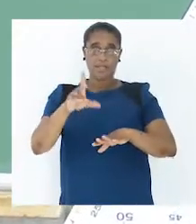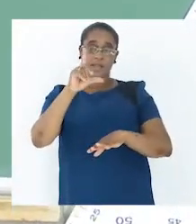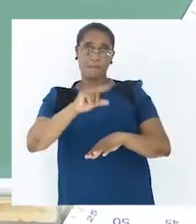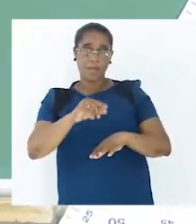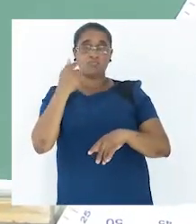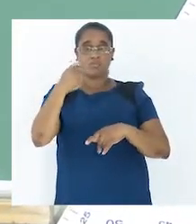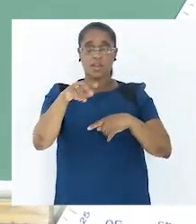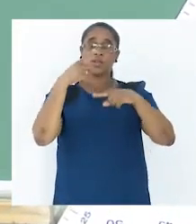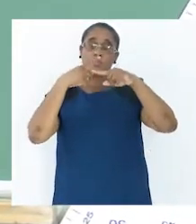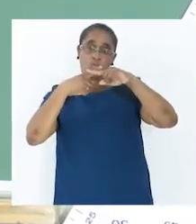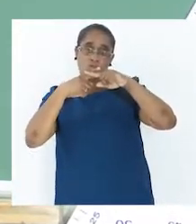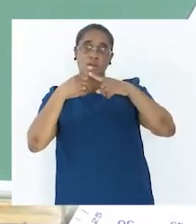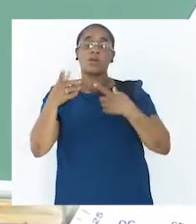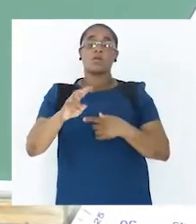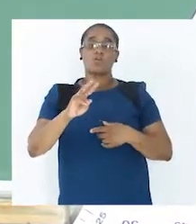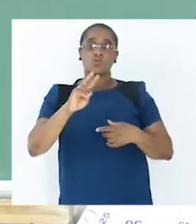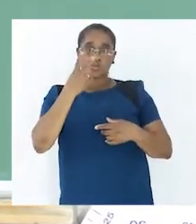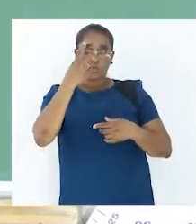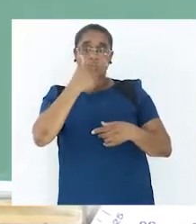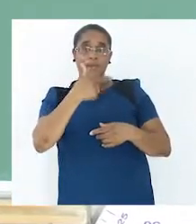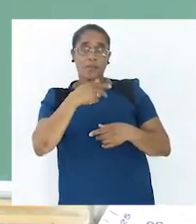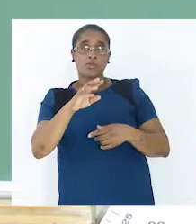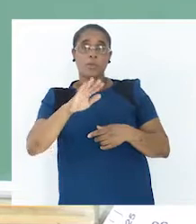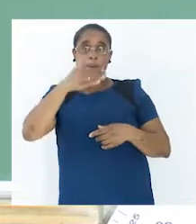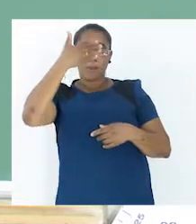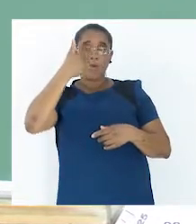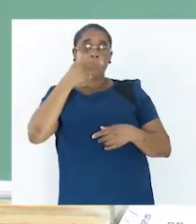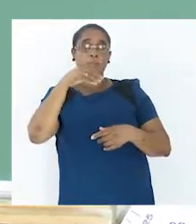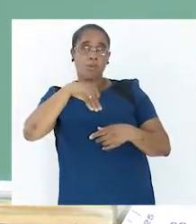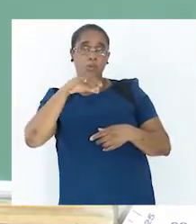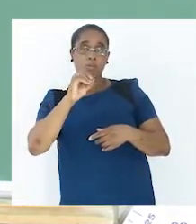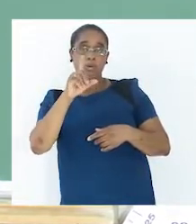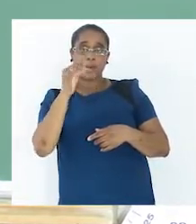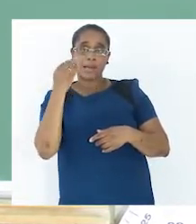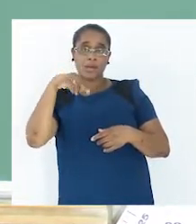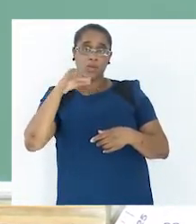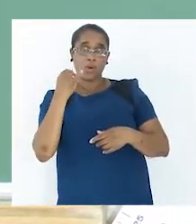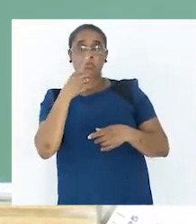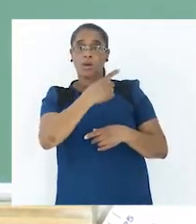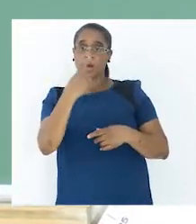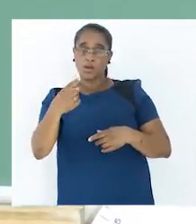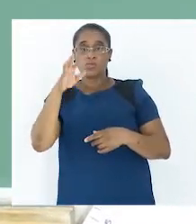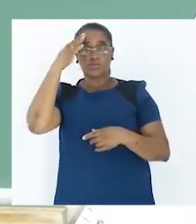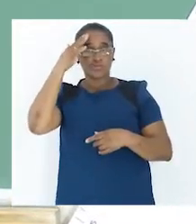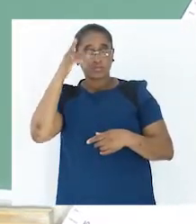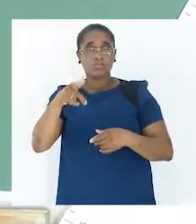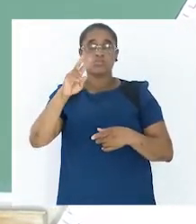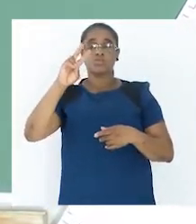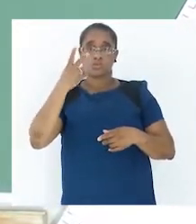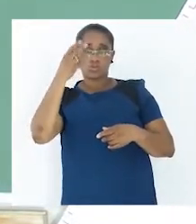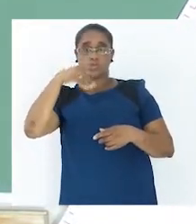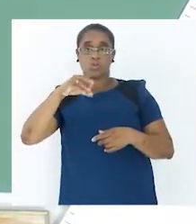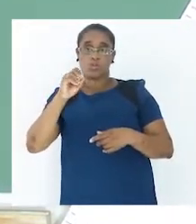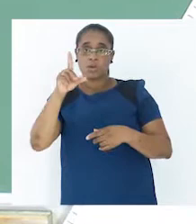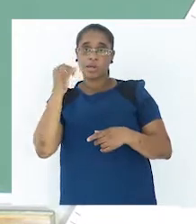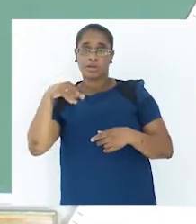que multiplicar o segundo termo do primeiro polinómio por cada um dos termos do segundo polinómio, quer dizer